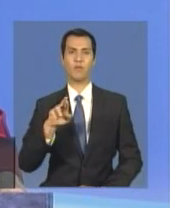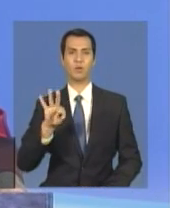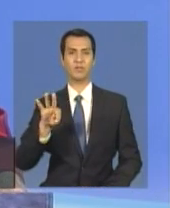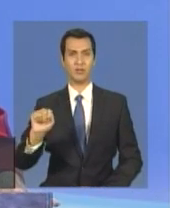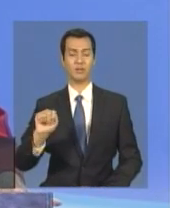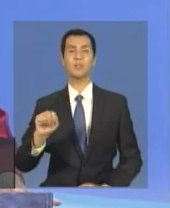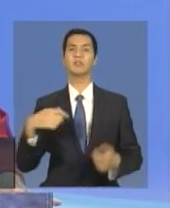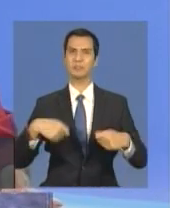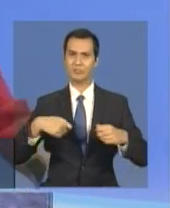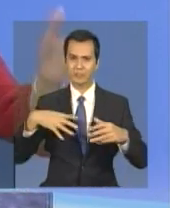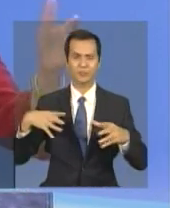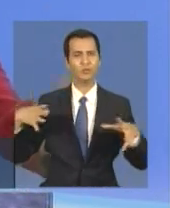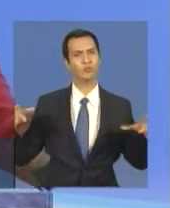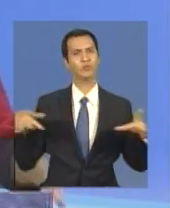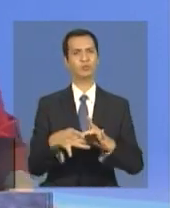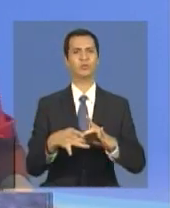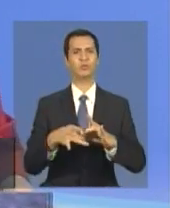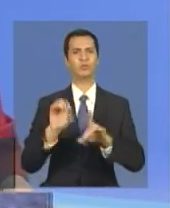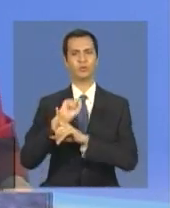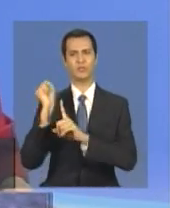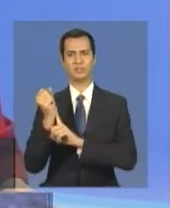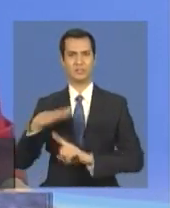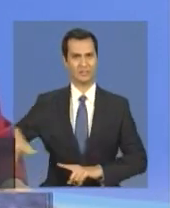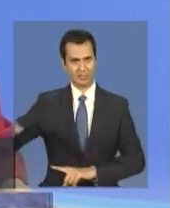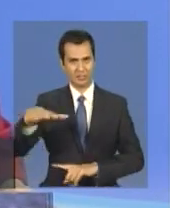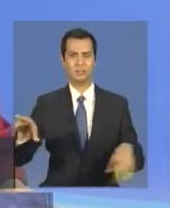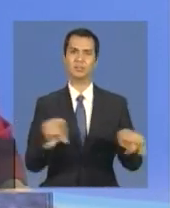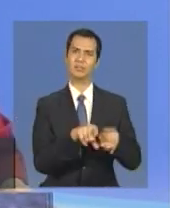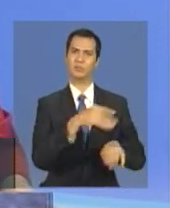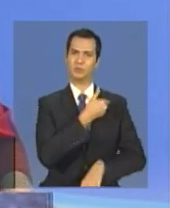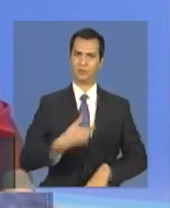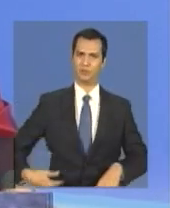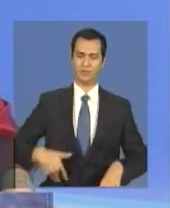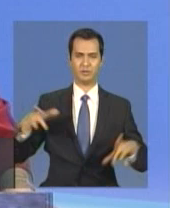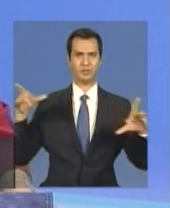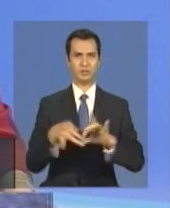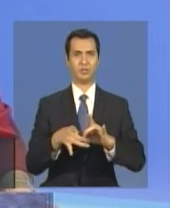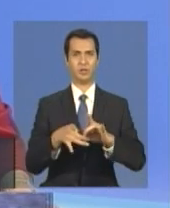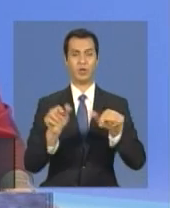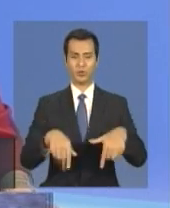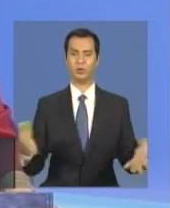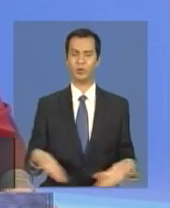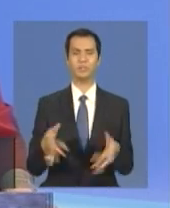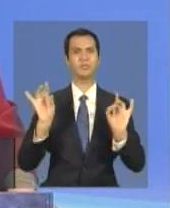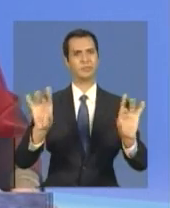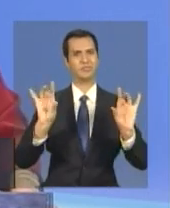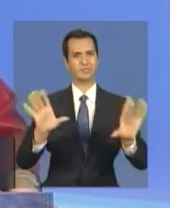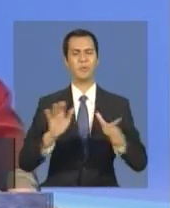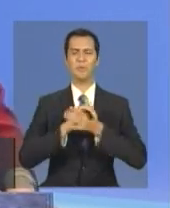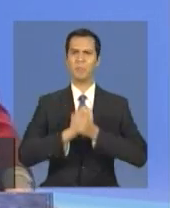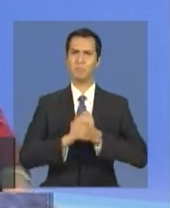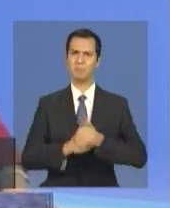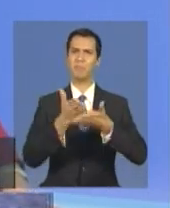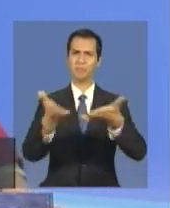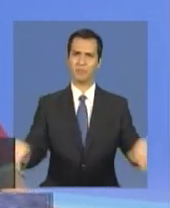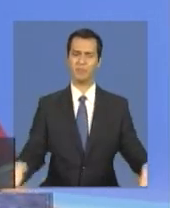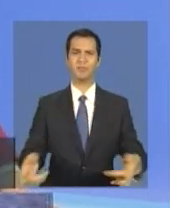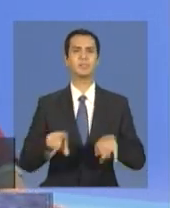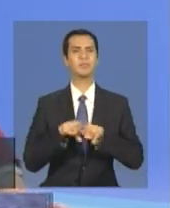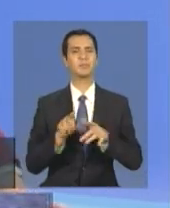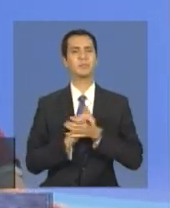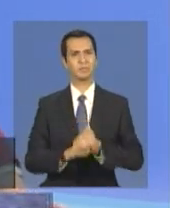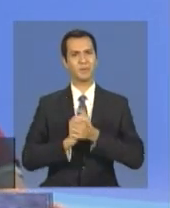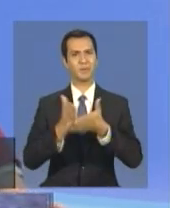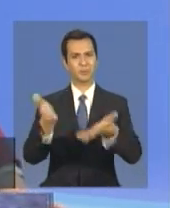nossa sociedade. Por isso, nós estamos num momento aqui especial. Parabéns a vocês, principalmente parabéns